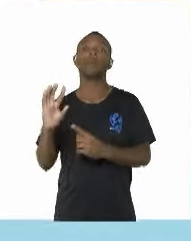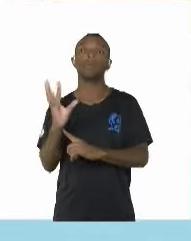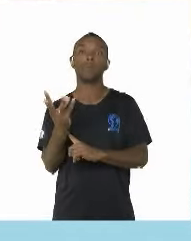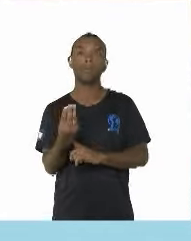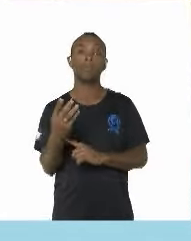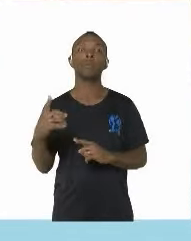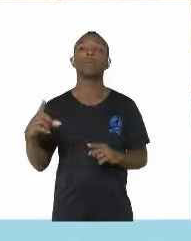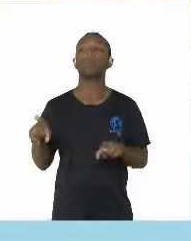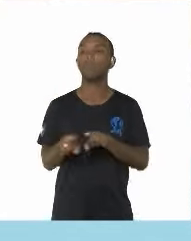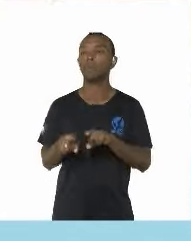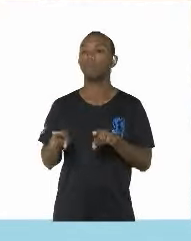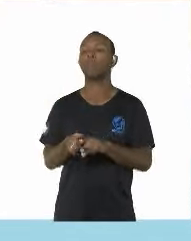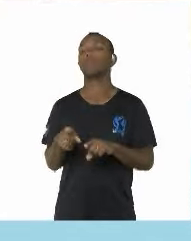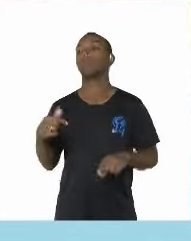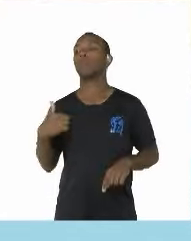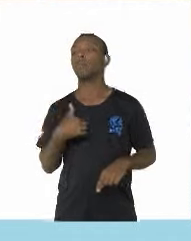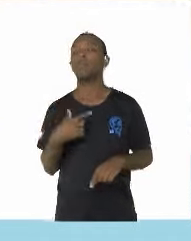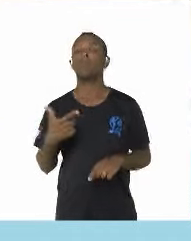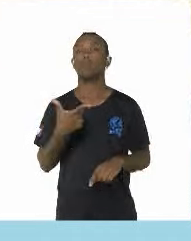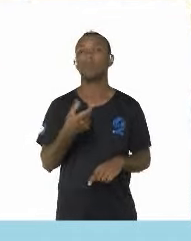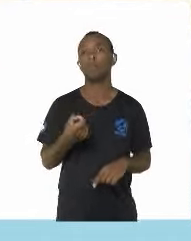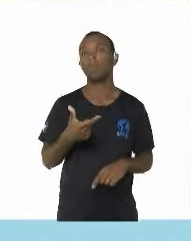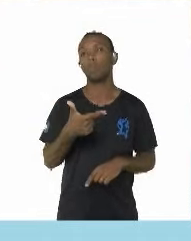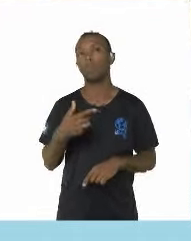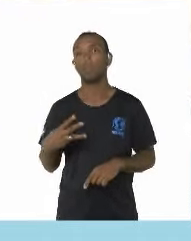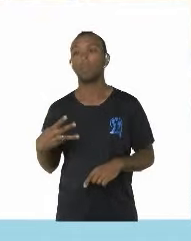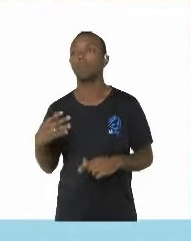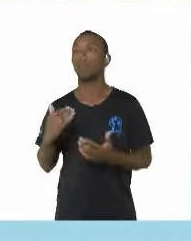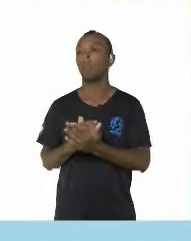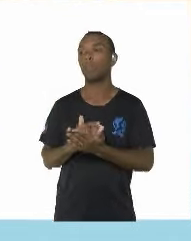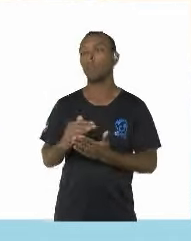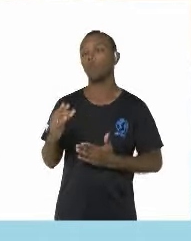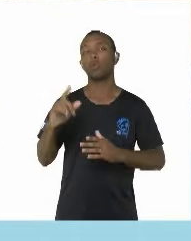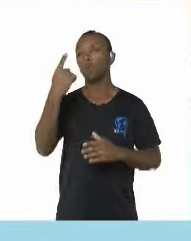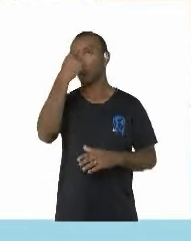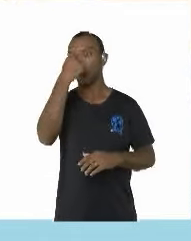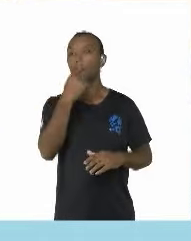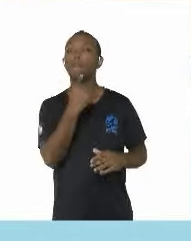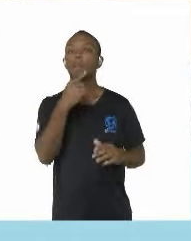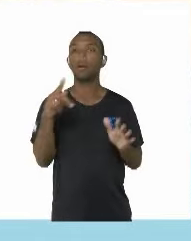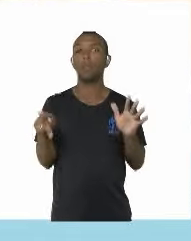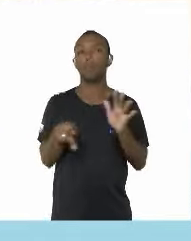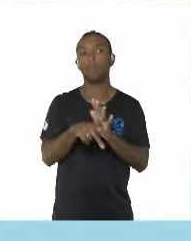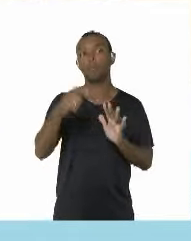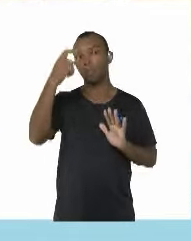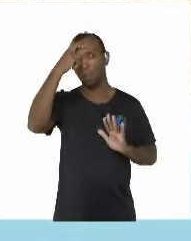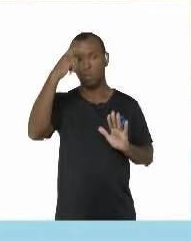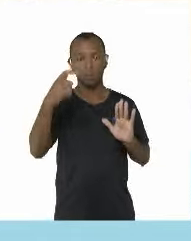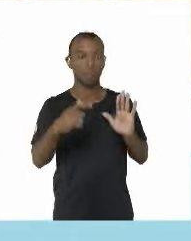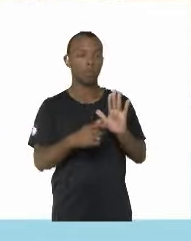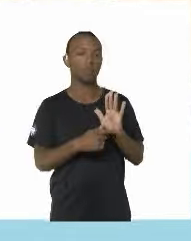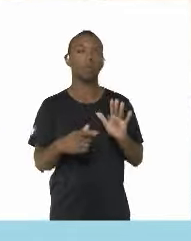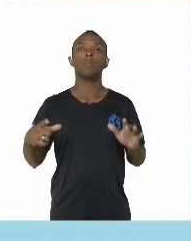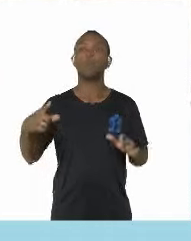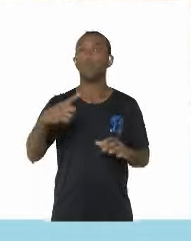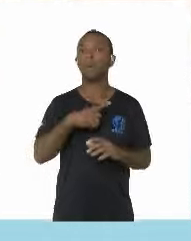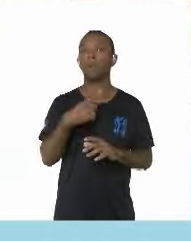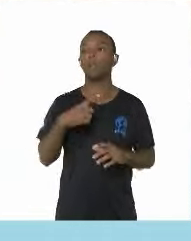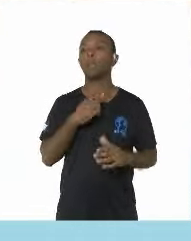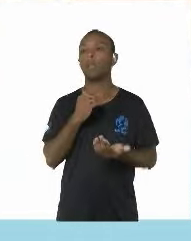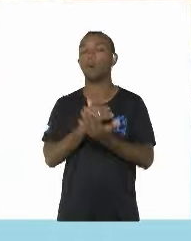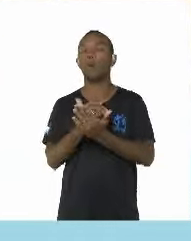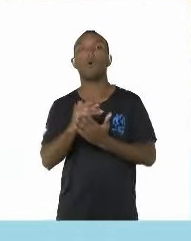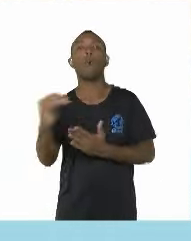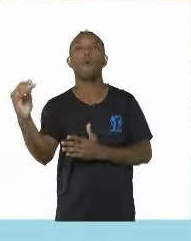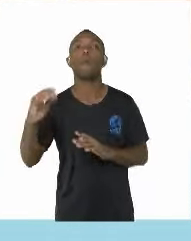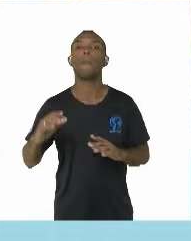2023, começou a ver muitas imagens aparecendo de inteligência artificial, né, que tinham essa pegada, mas a gente começou